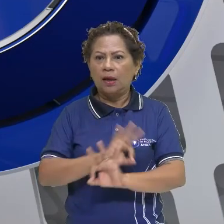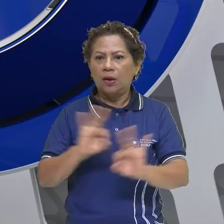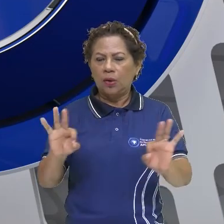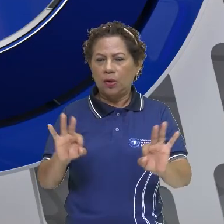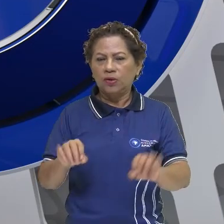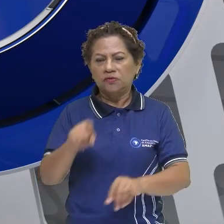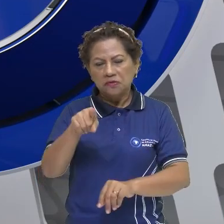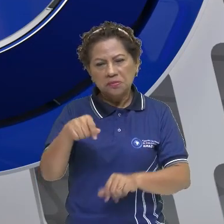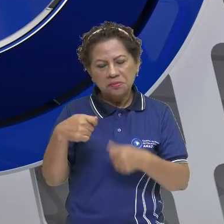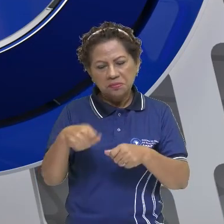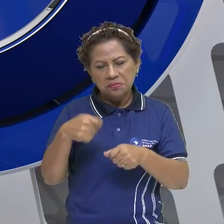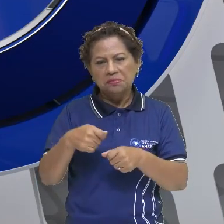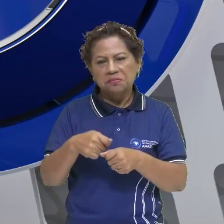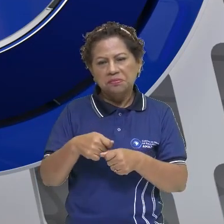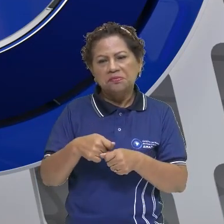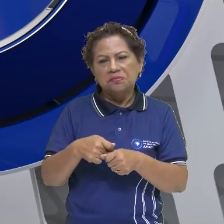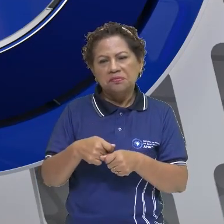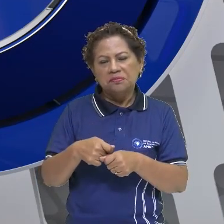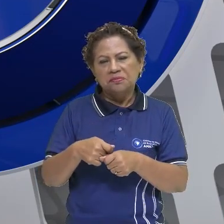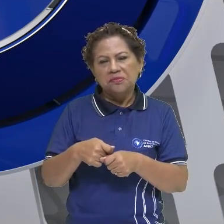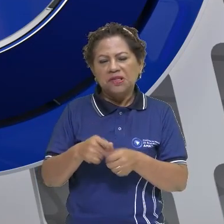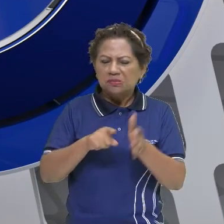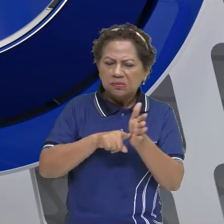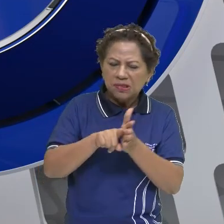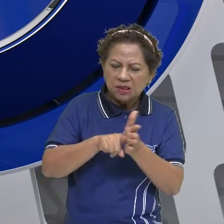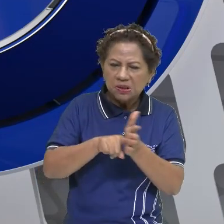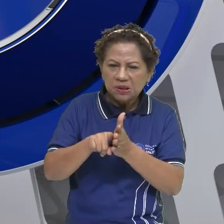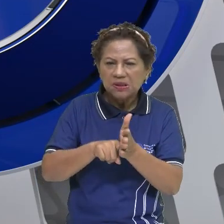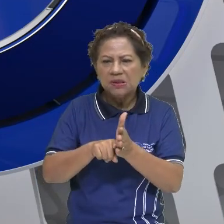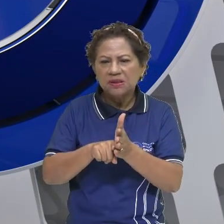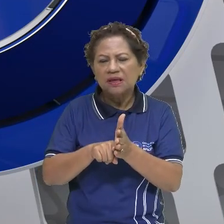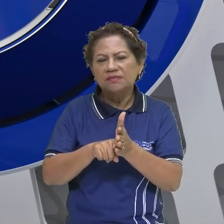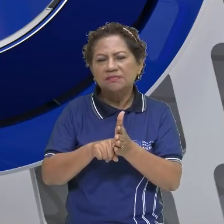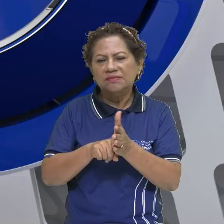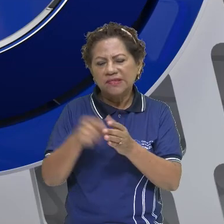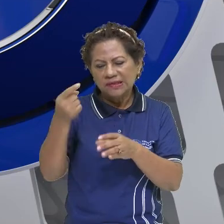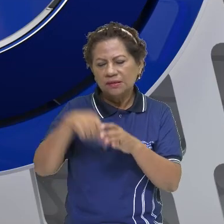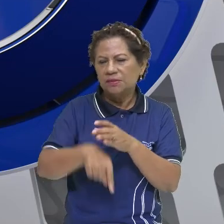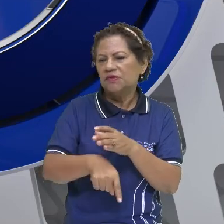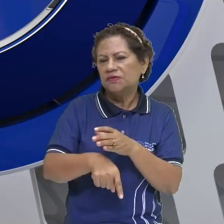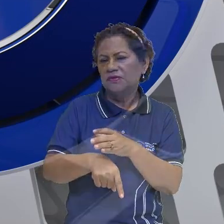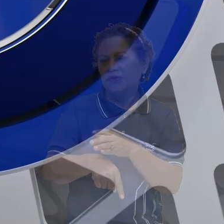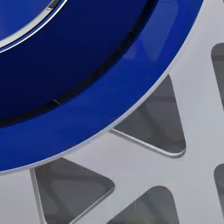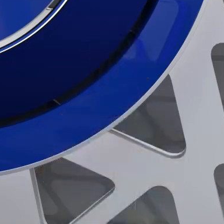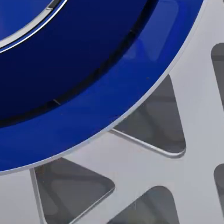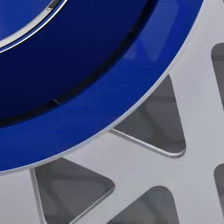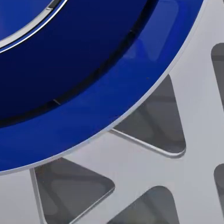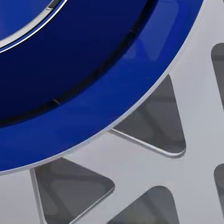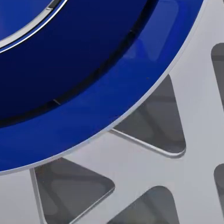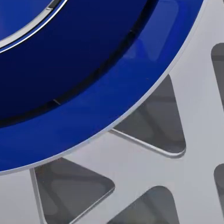não se aprofundar nisso, né? De repente pode ser uma possibilidade.